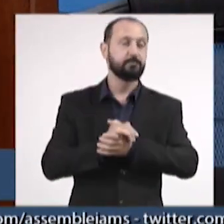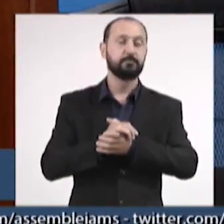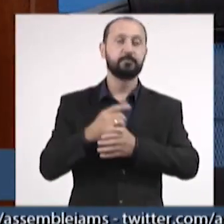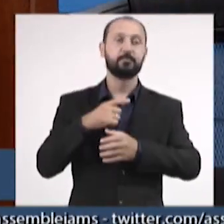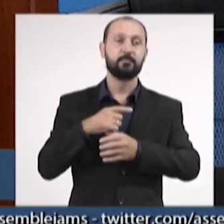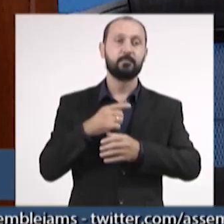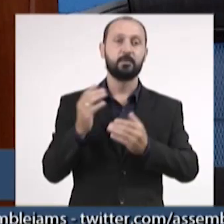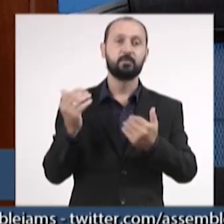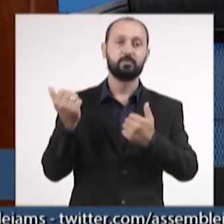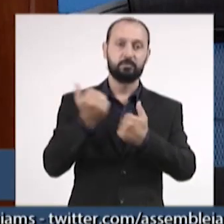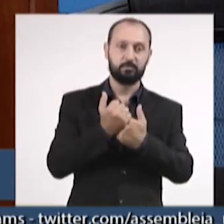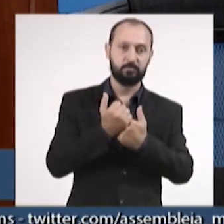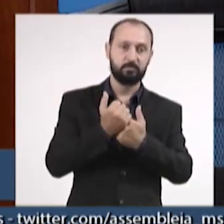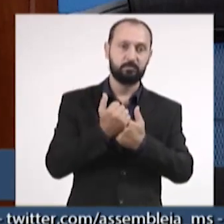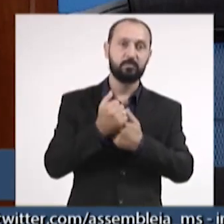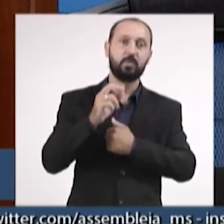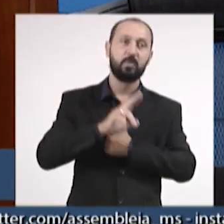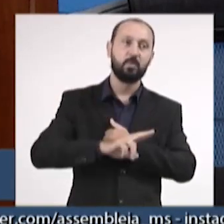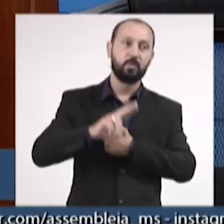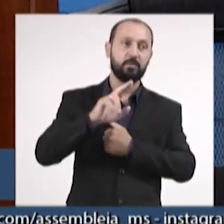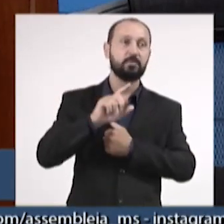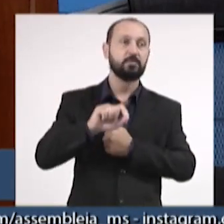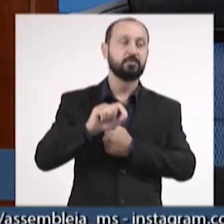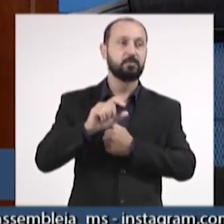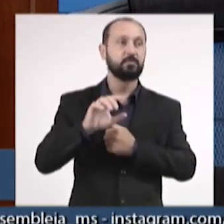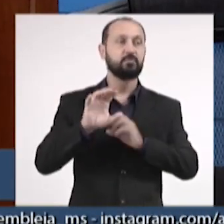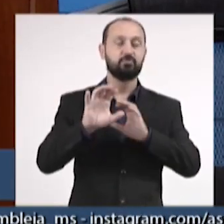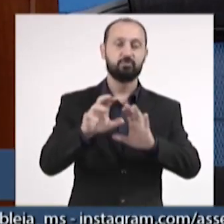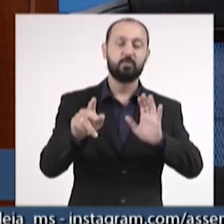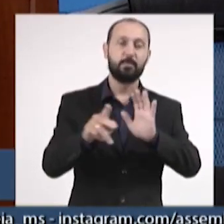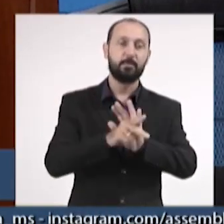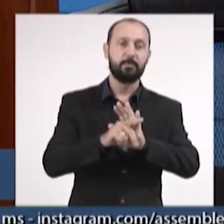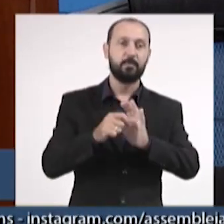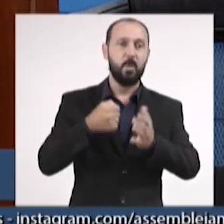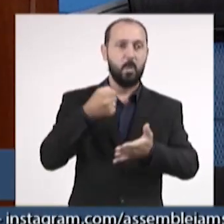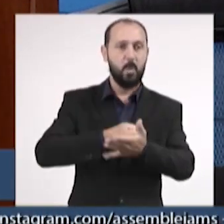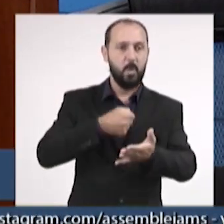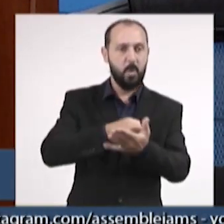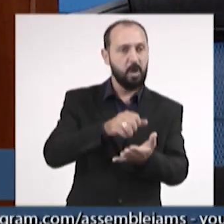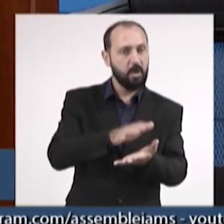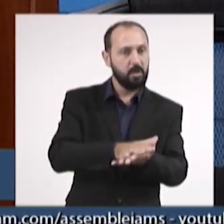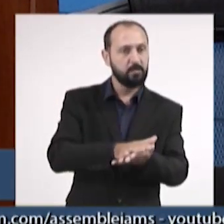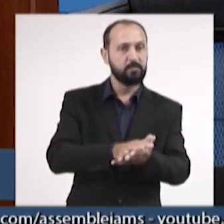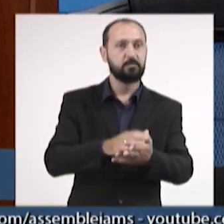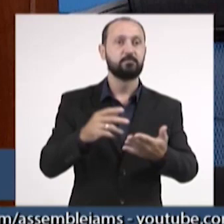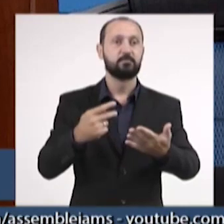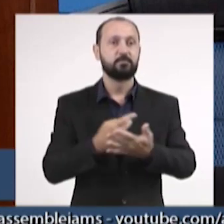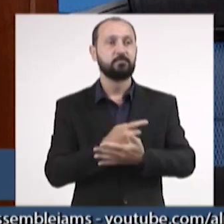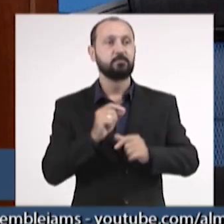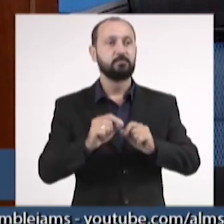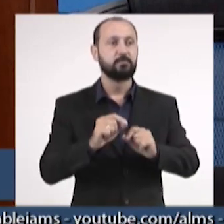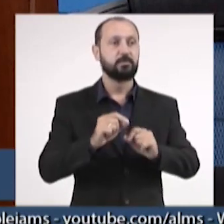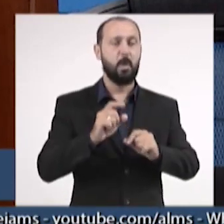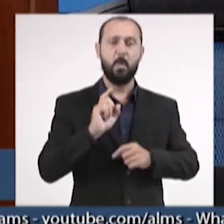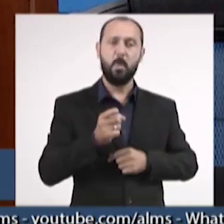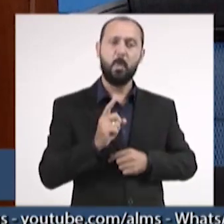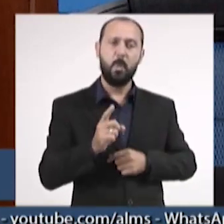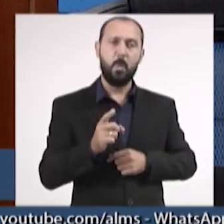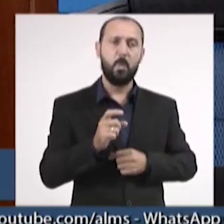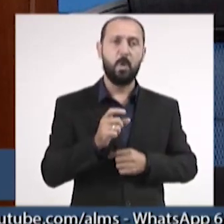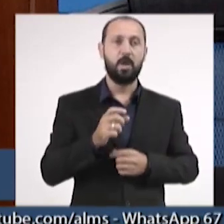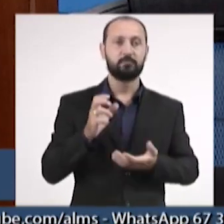em seu lugar, por meio da aplicação de mecanismos coercitivos, hostis, ameaçadores